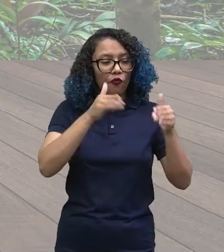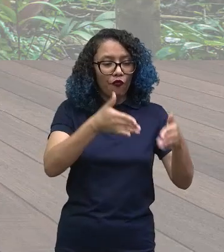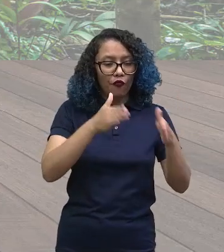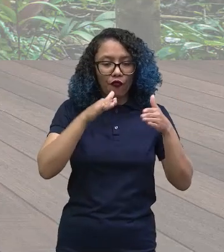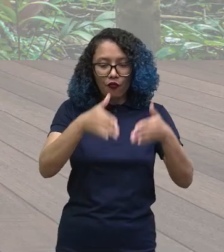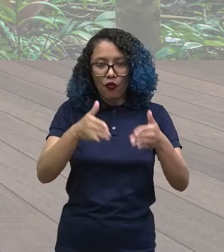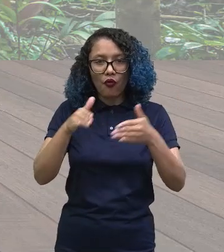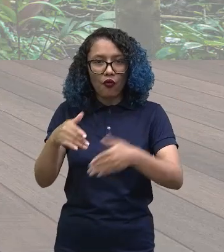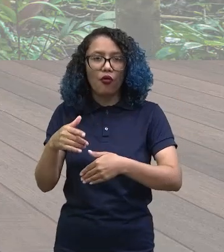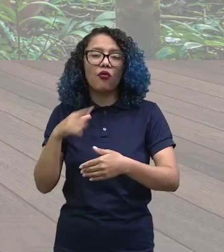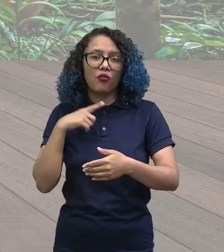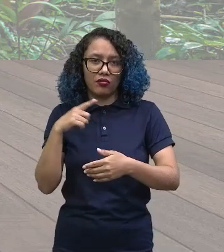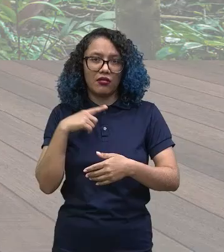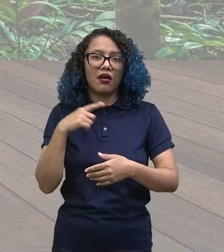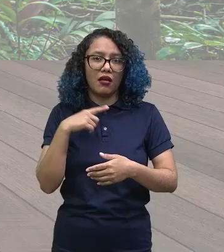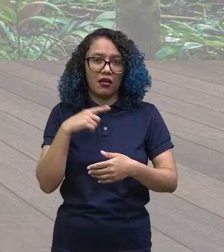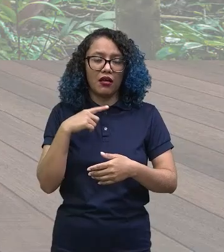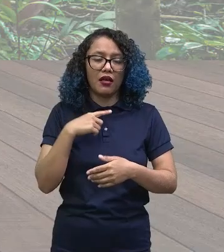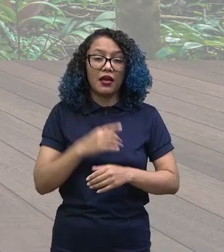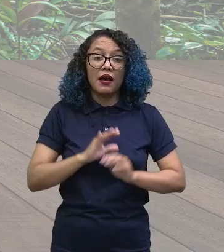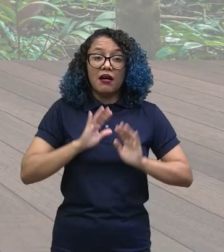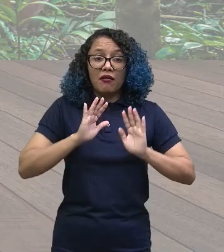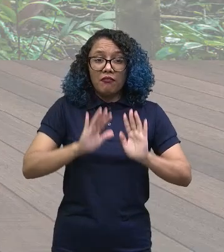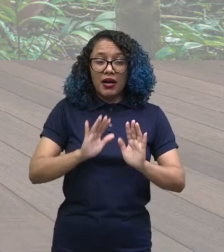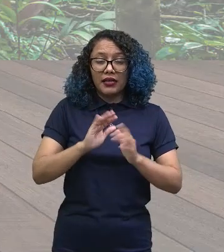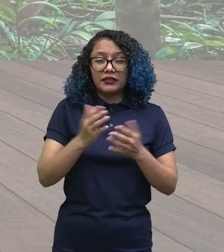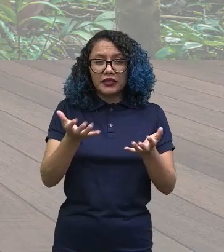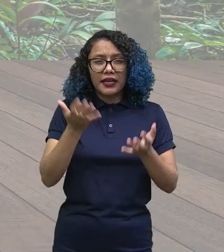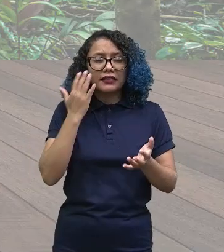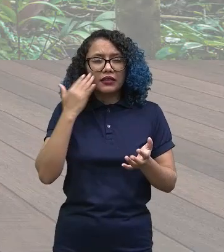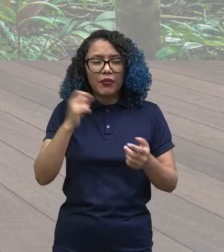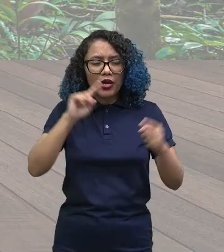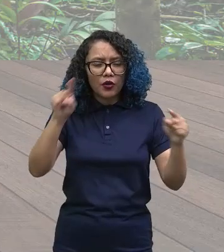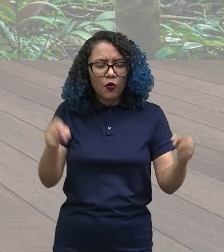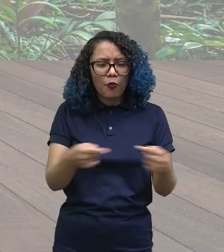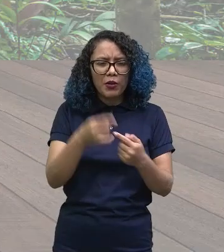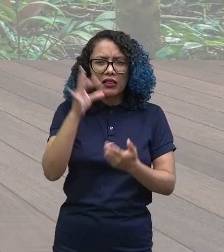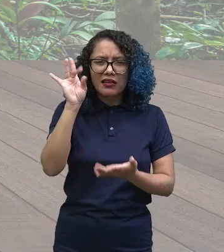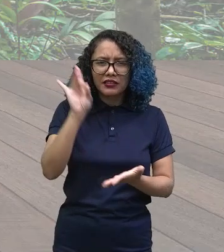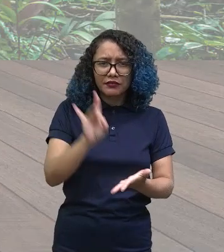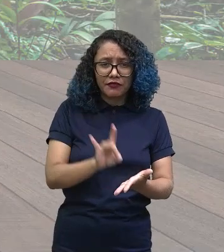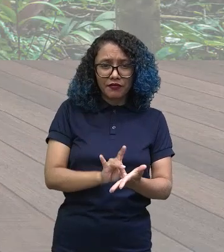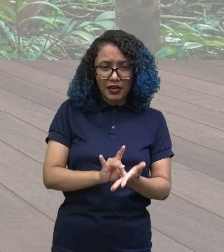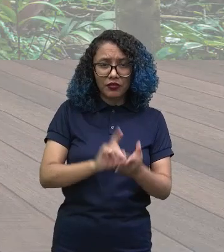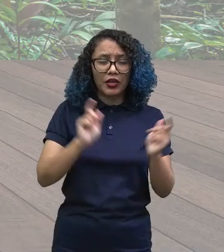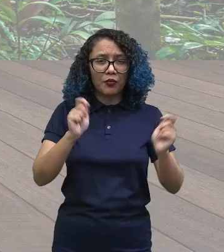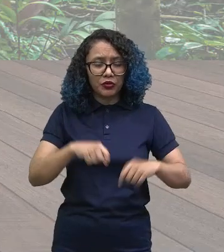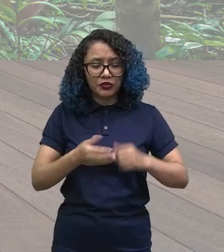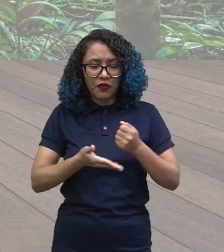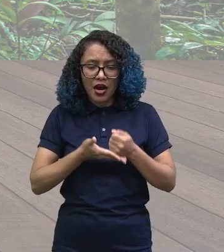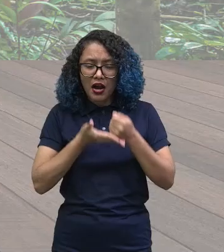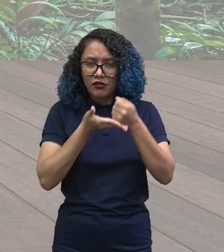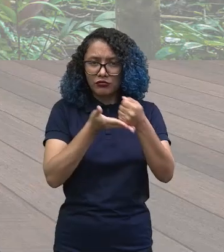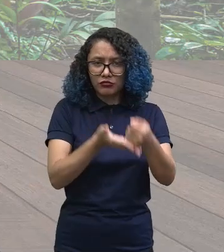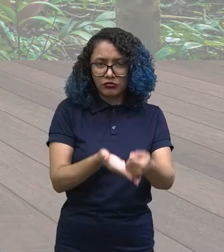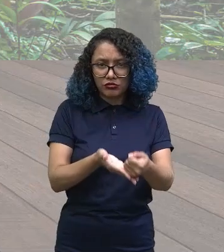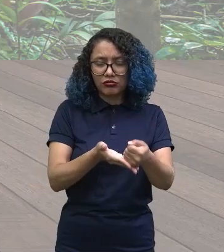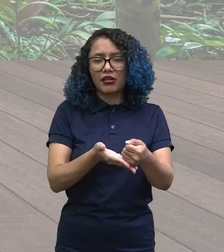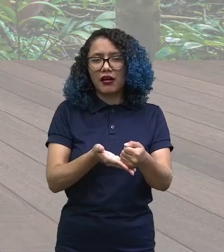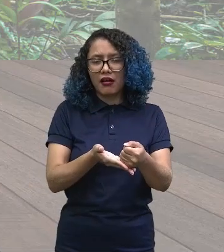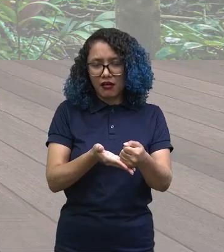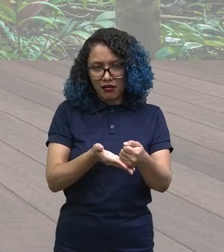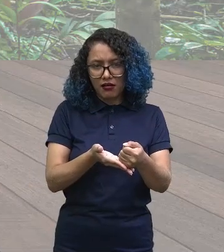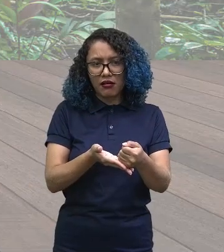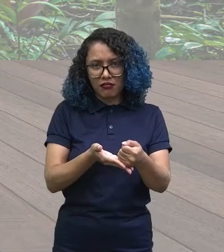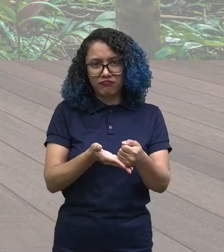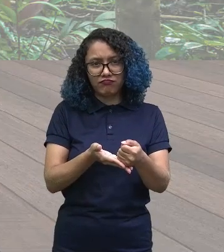prioridades, as suas urgências, mas a gente quer saber aquele que realmente poderia trazer um impacto,